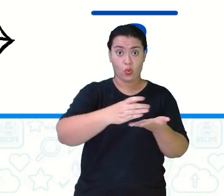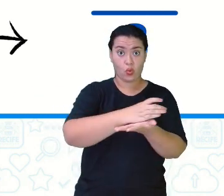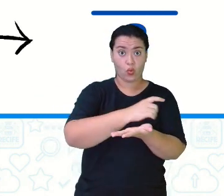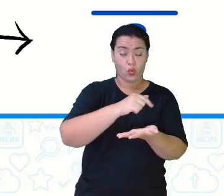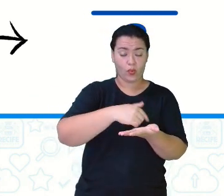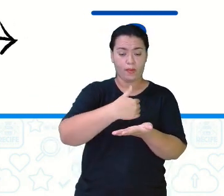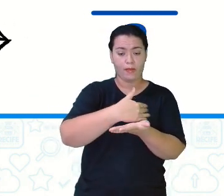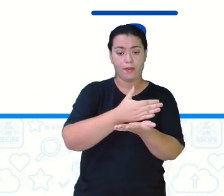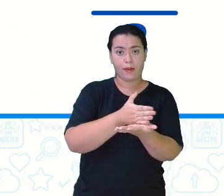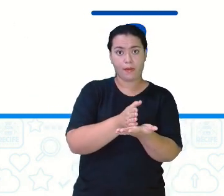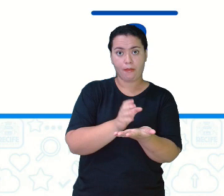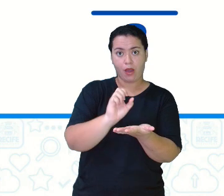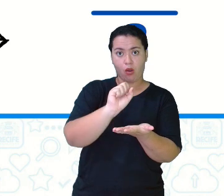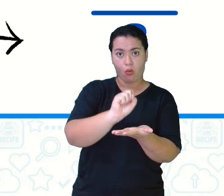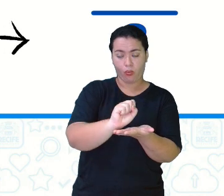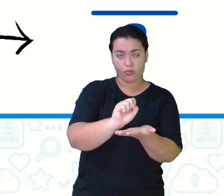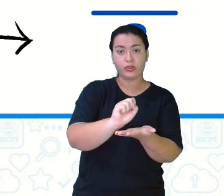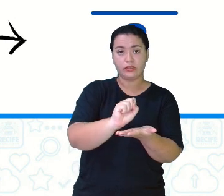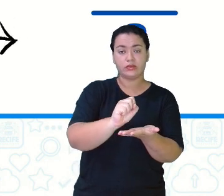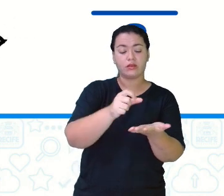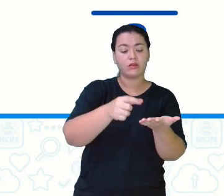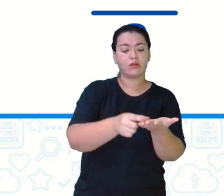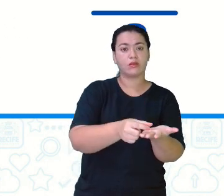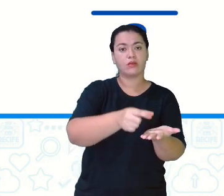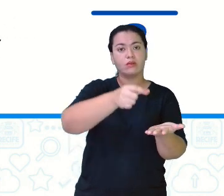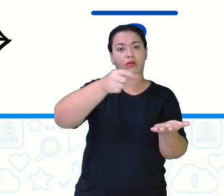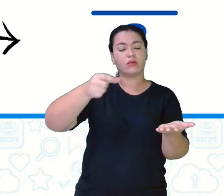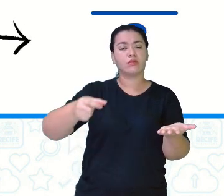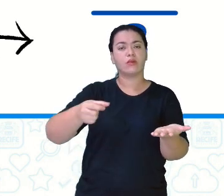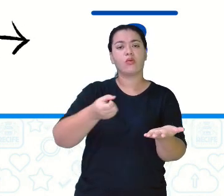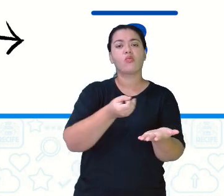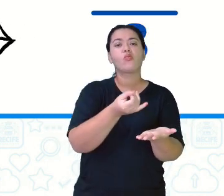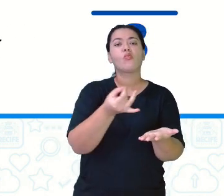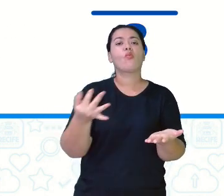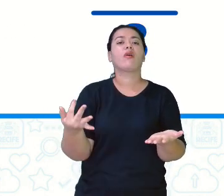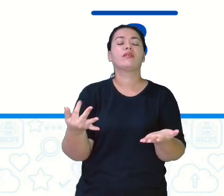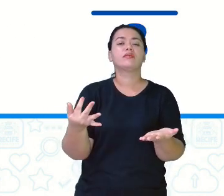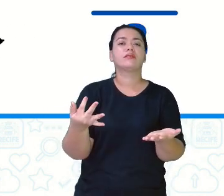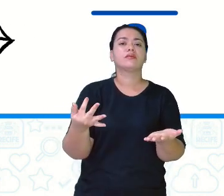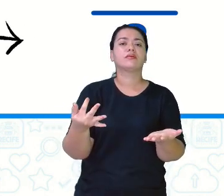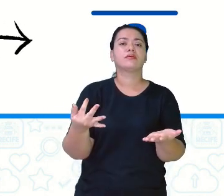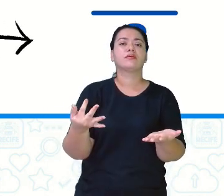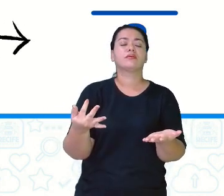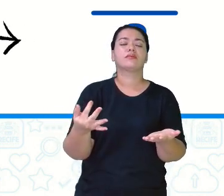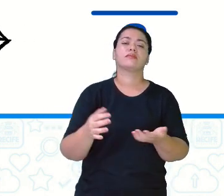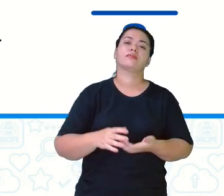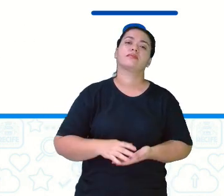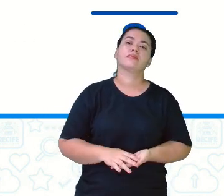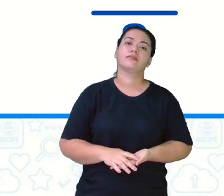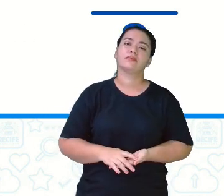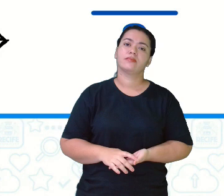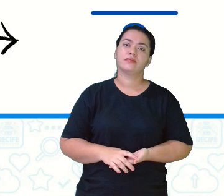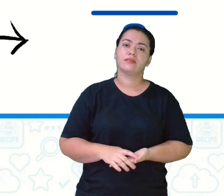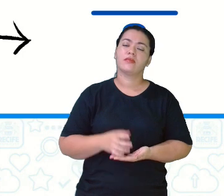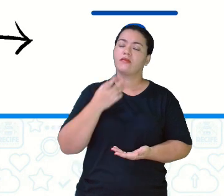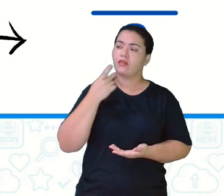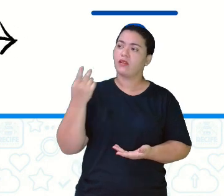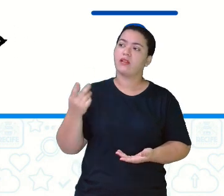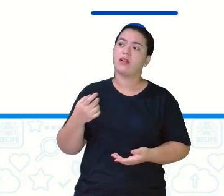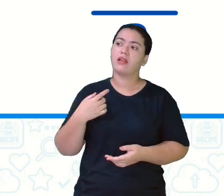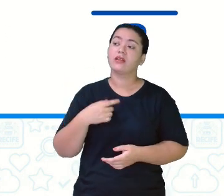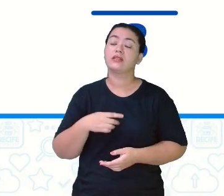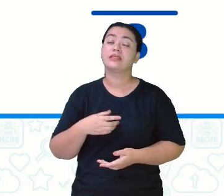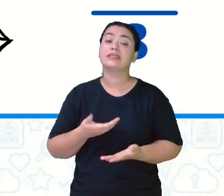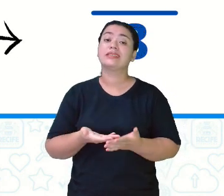estava dividida em 8 partes. Quantas partes eu retirei? Aí o Caio colocou aqui,